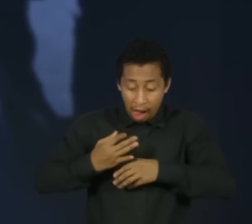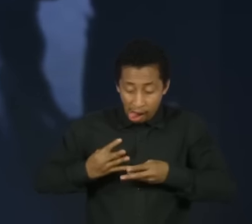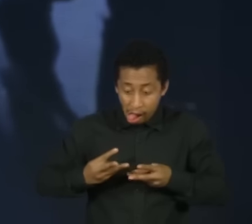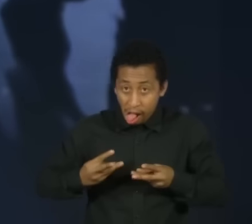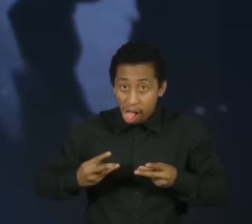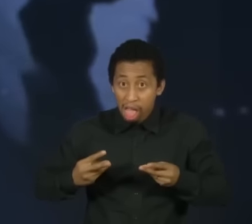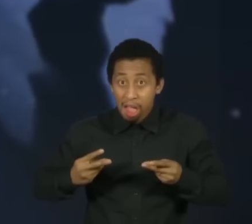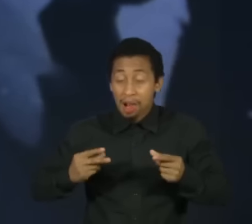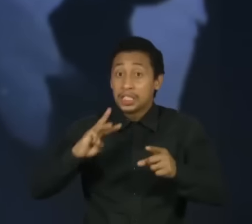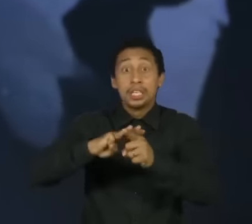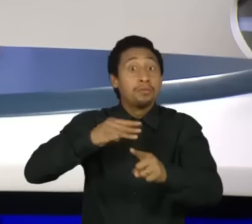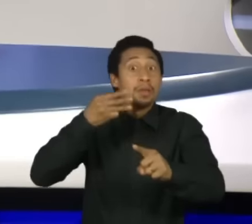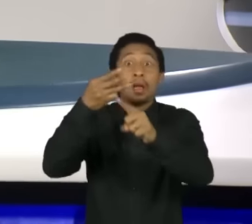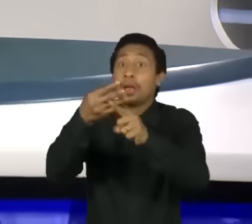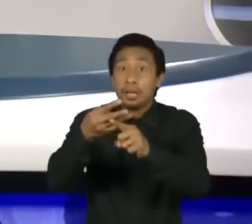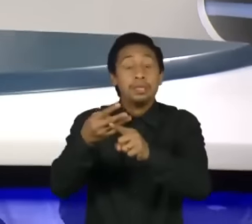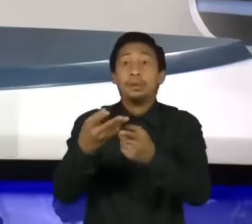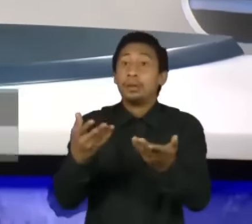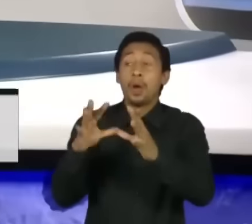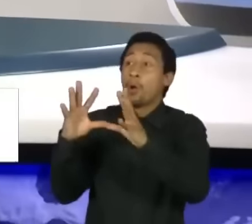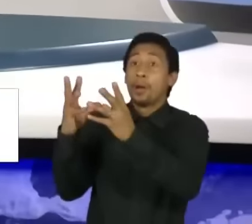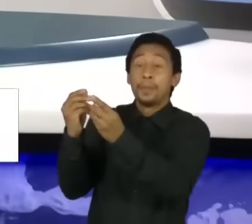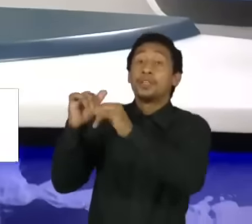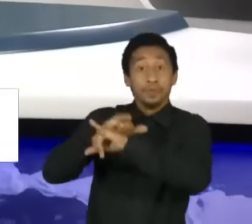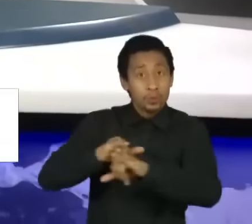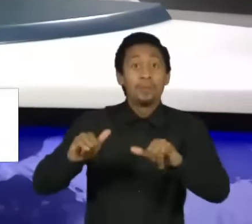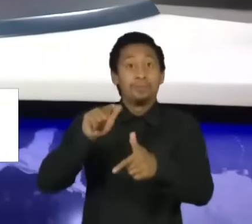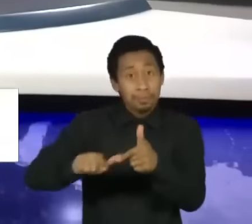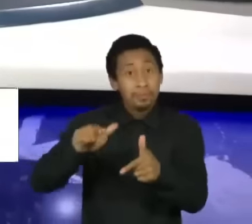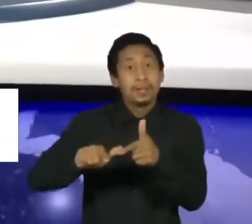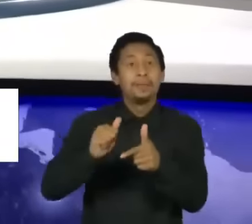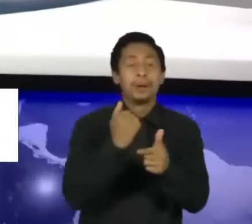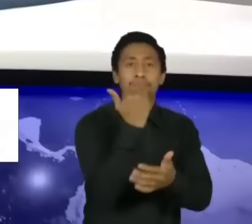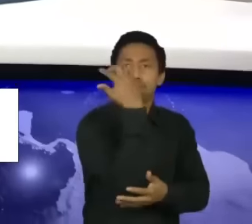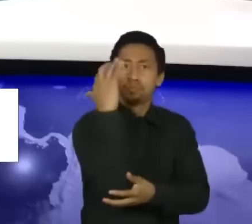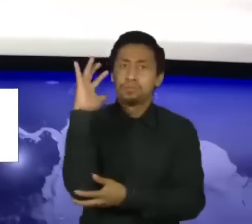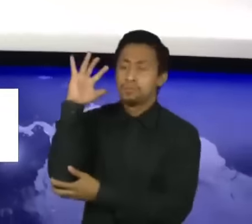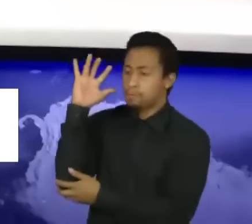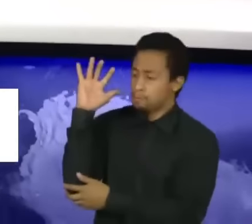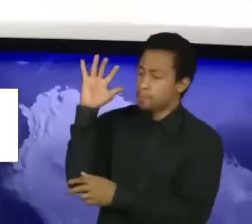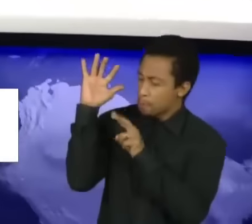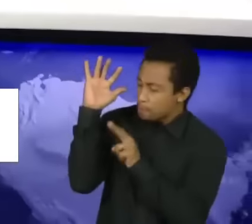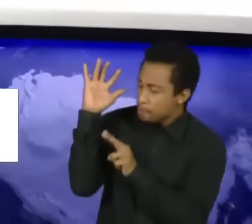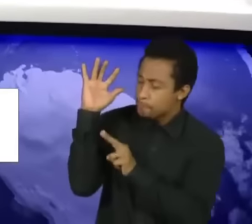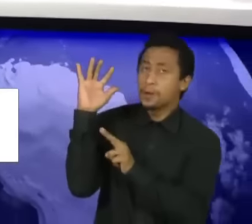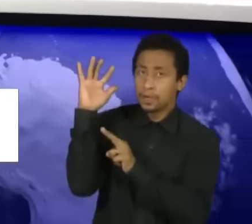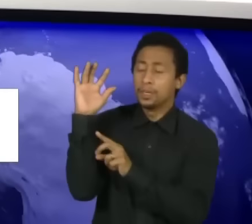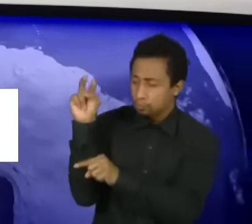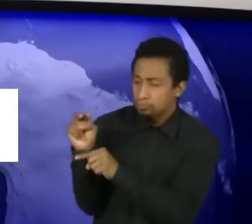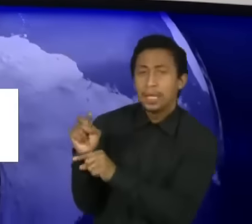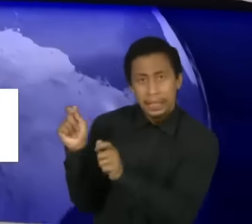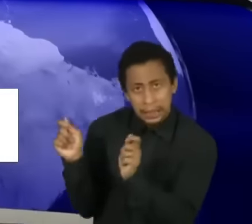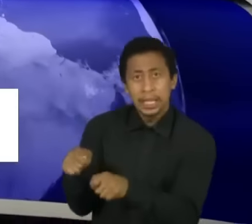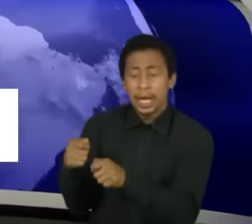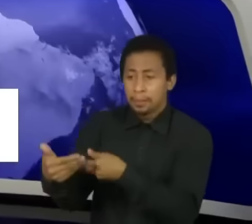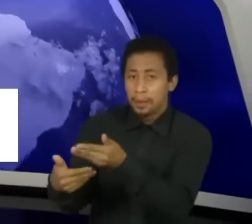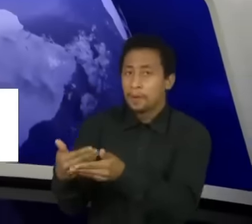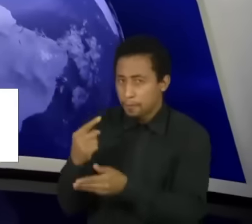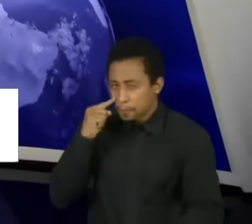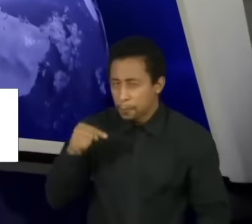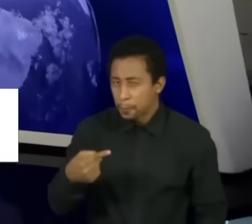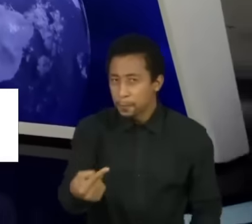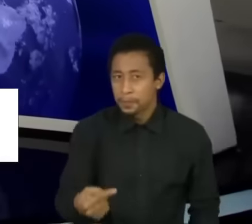limite aceito pela OMS. E ainda, sistema agroflorestal mostra que é possível produzir alimentos sem desmatar. Nós voltamos